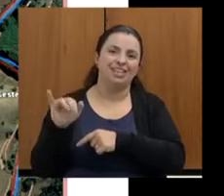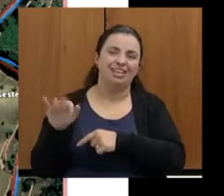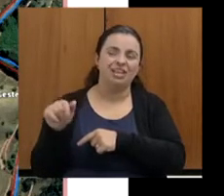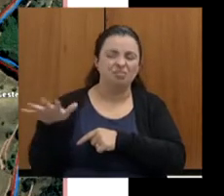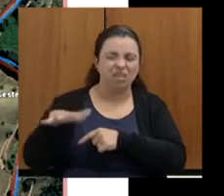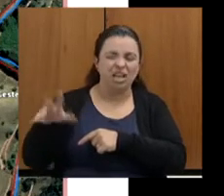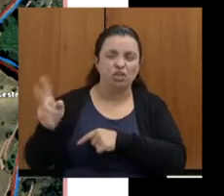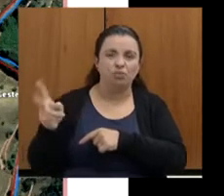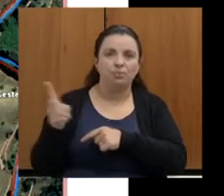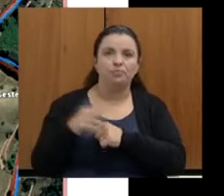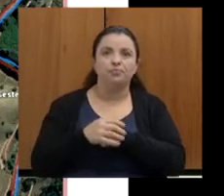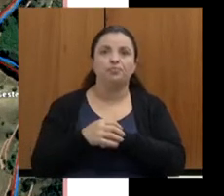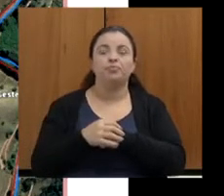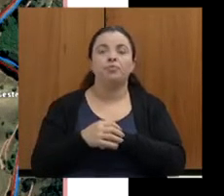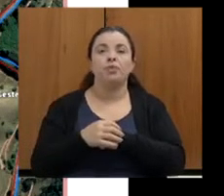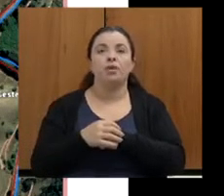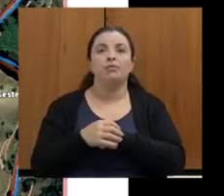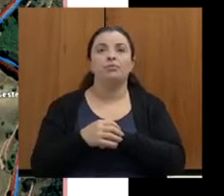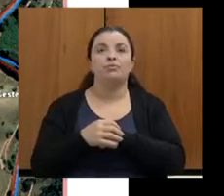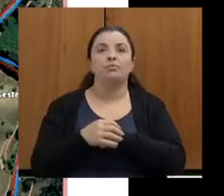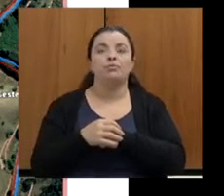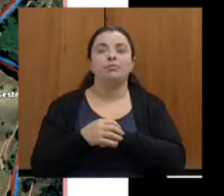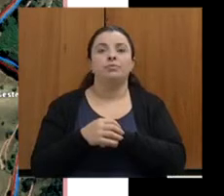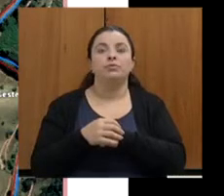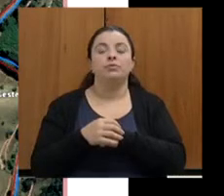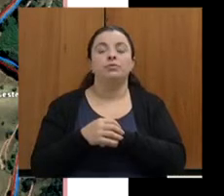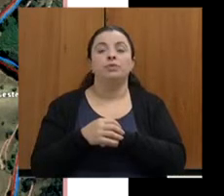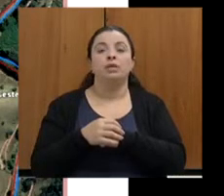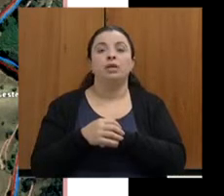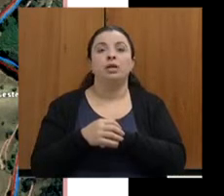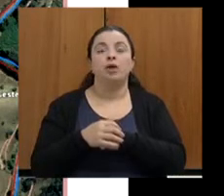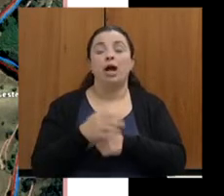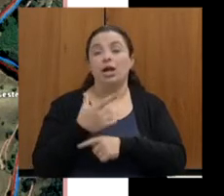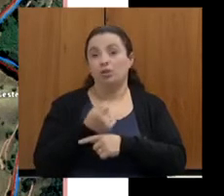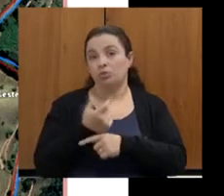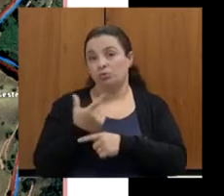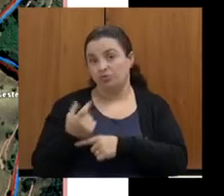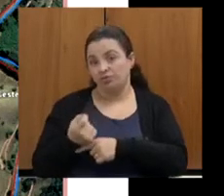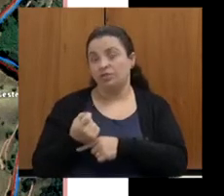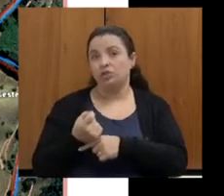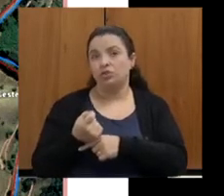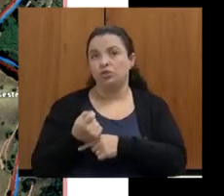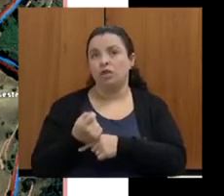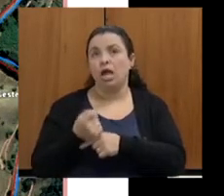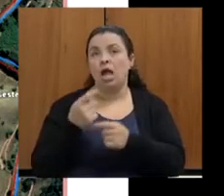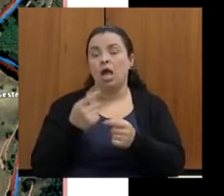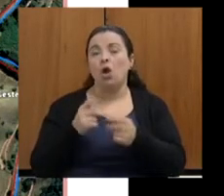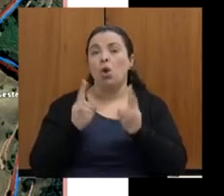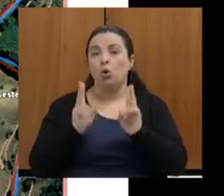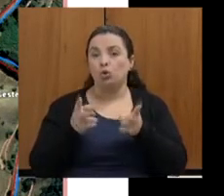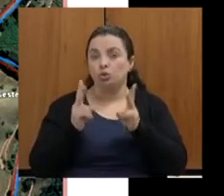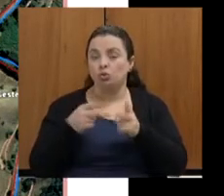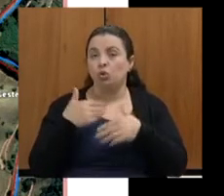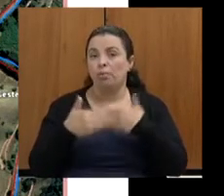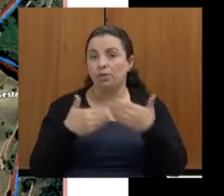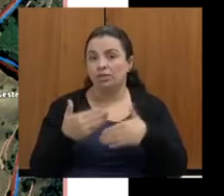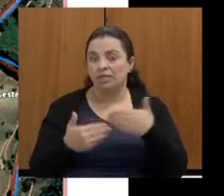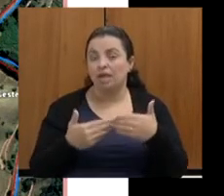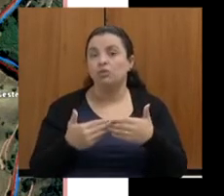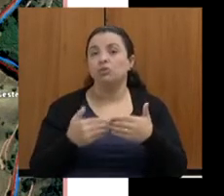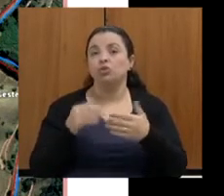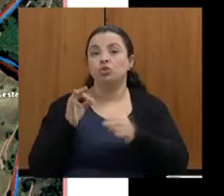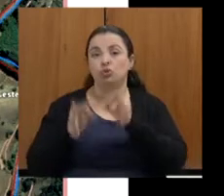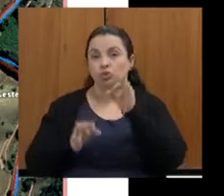chegando até no 2020 bom E aí né em 2020 continua o processo de judicialização